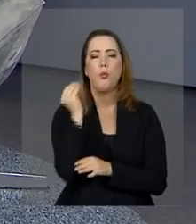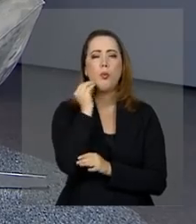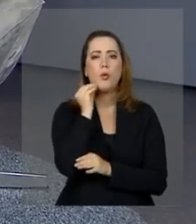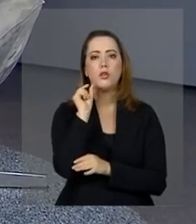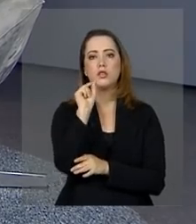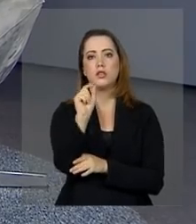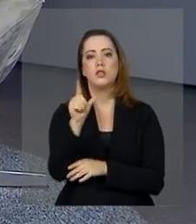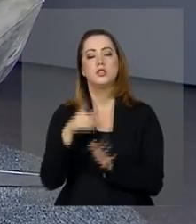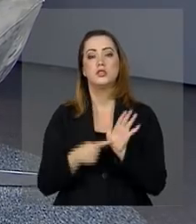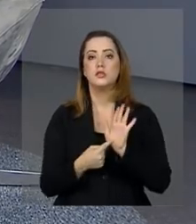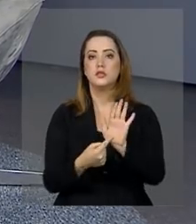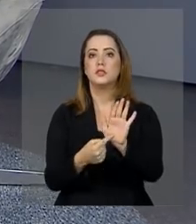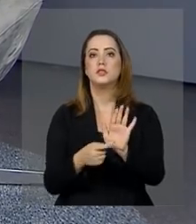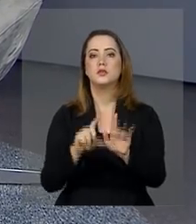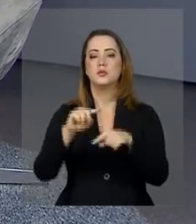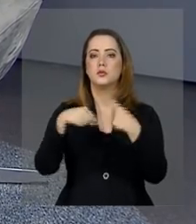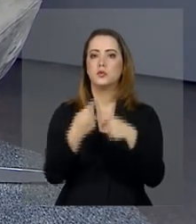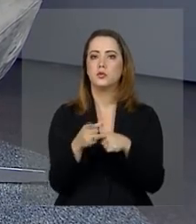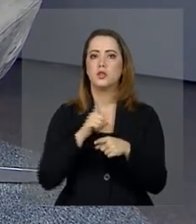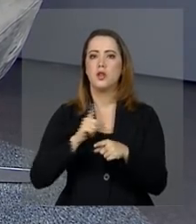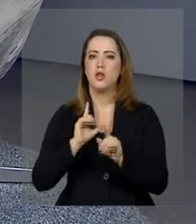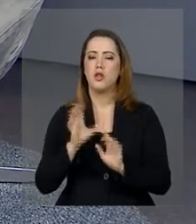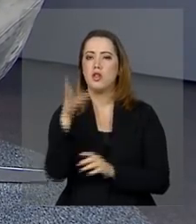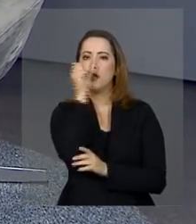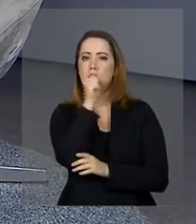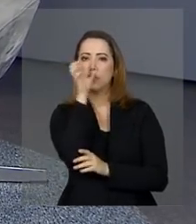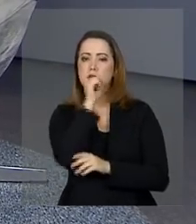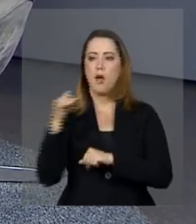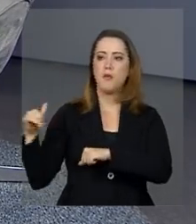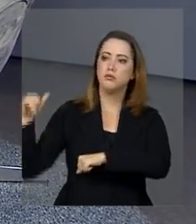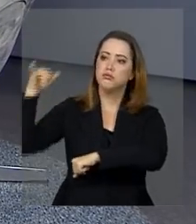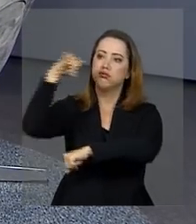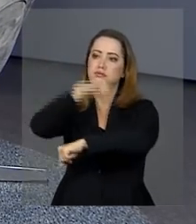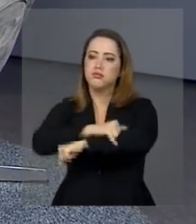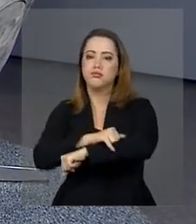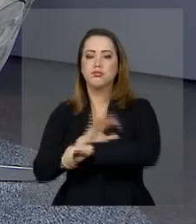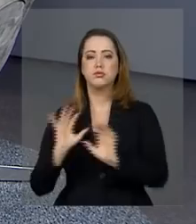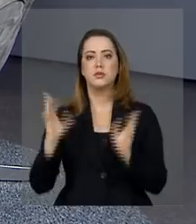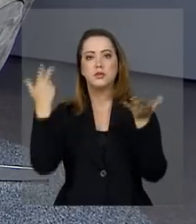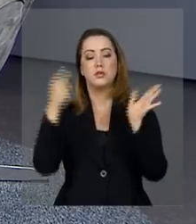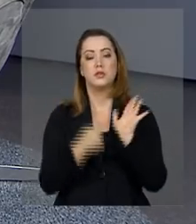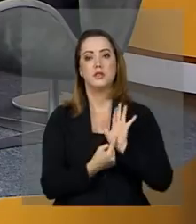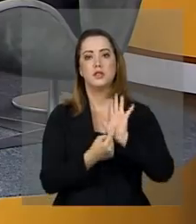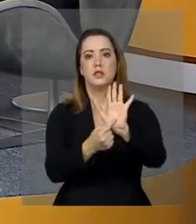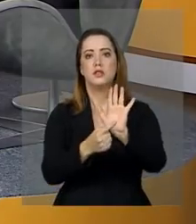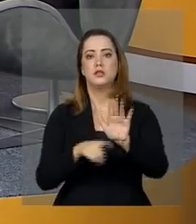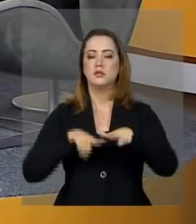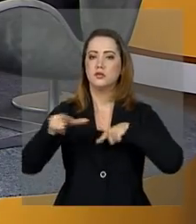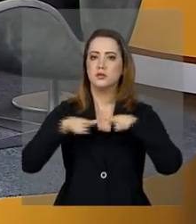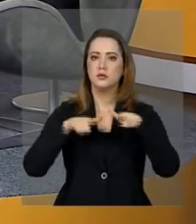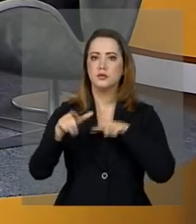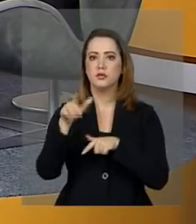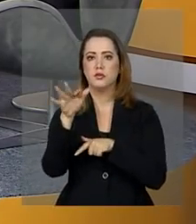no encerramento do desfile. Foi durante o Sábado Aéreo, um evento que mostra um pouco do trabalho da FAB.